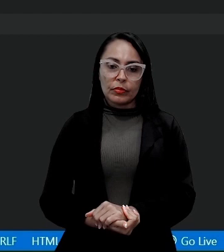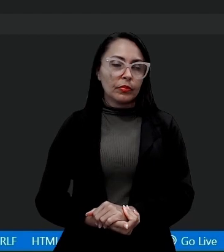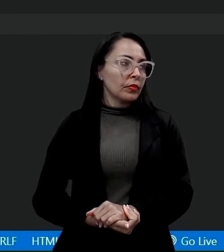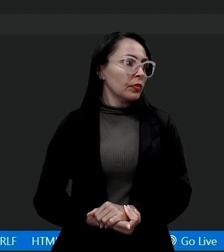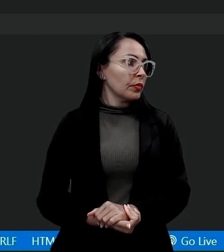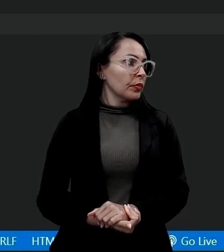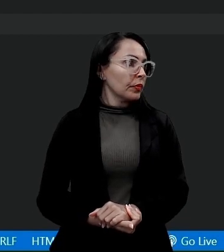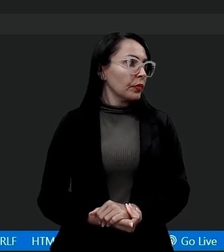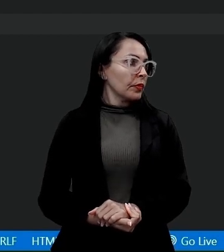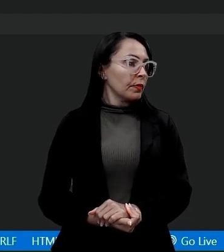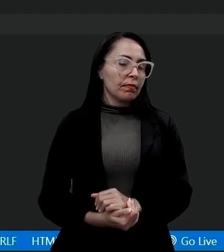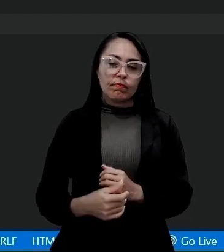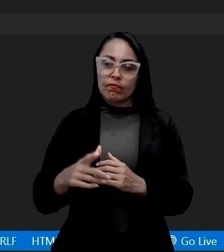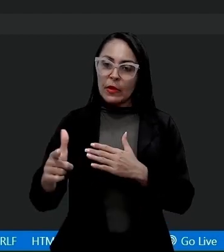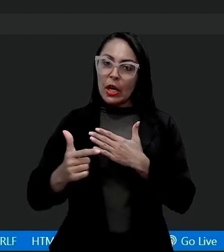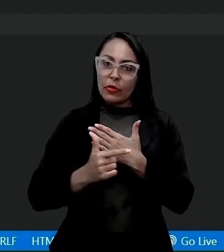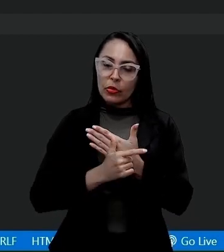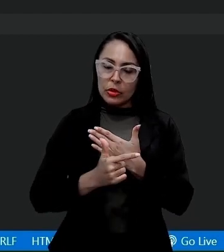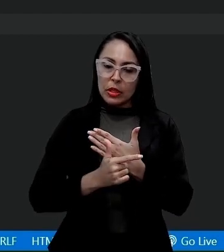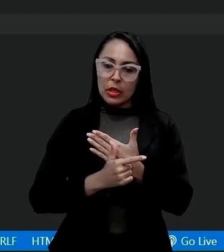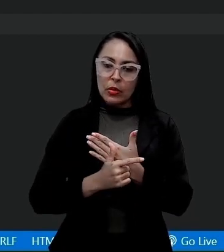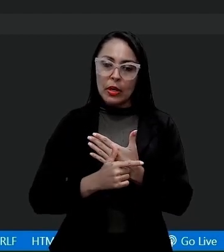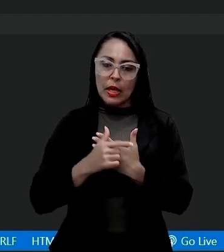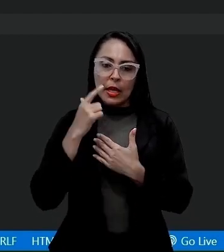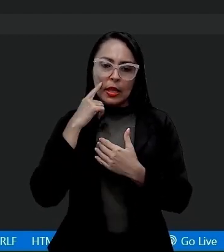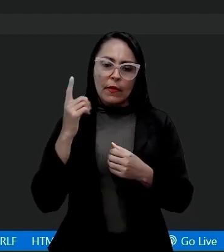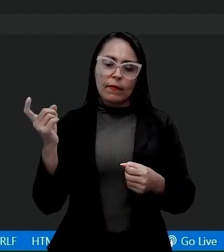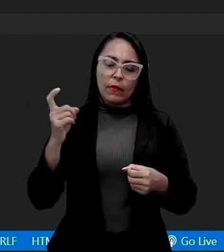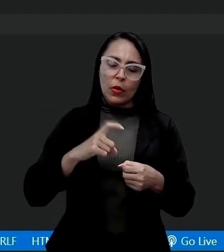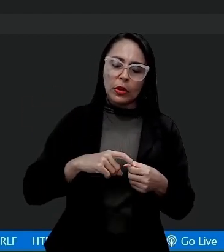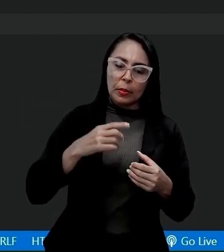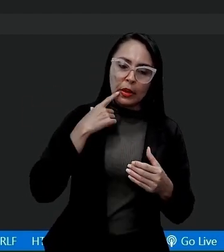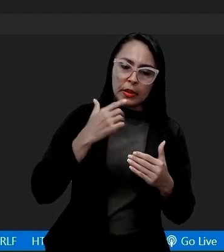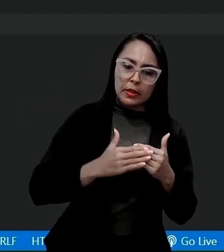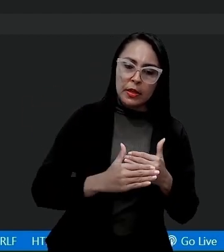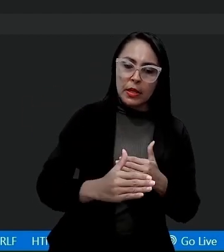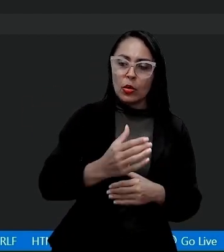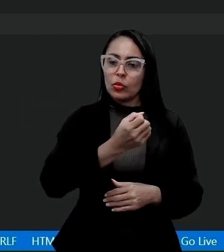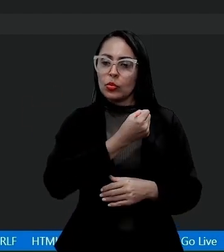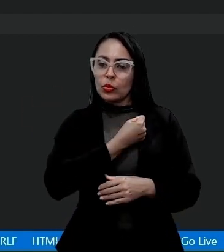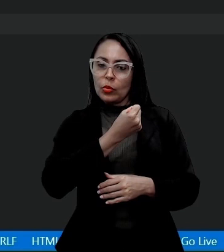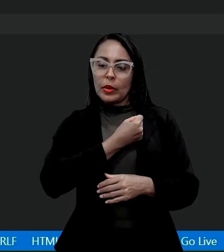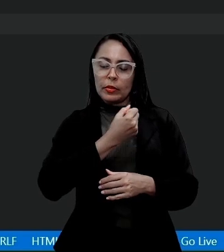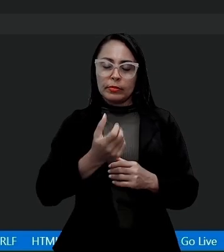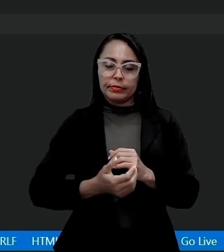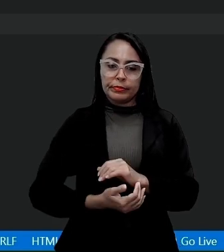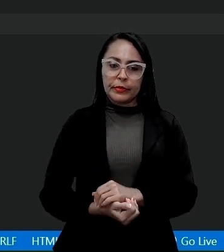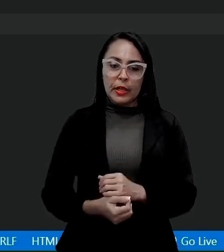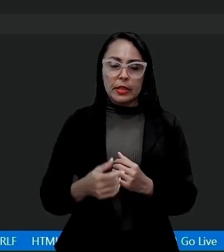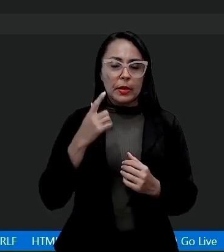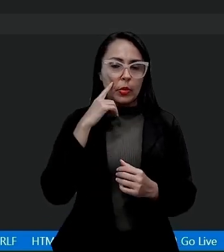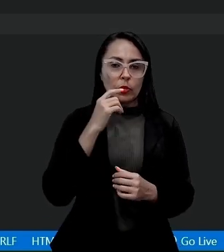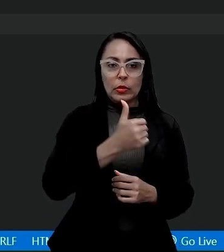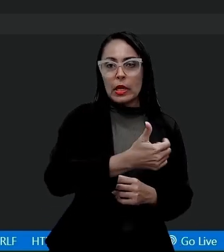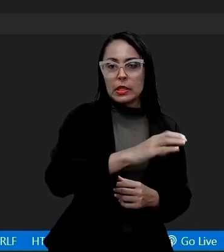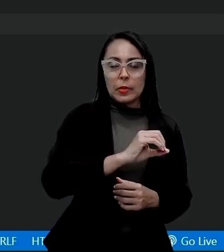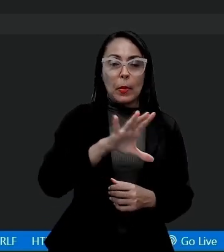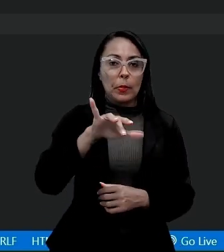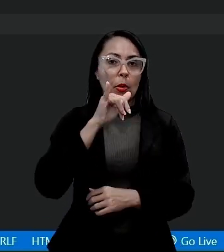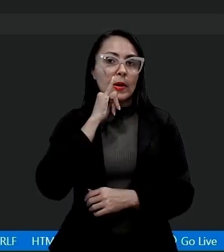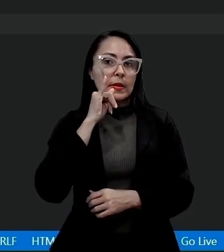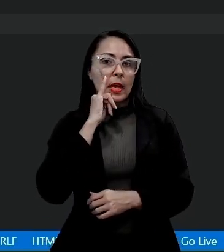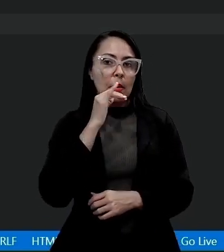A função floor, ela retorna a parte inteira do número. Ou seja, tem um número decimal aqui, por exemplo,